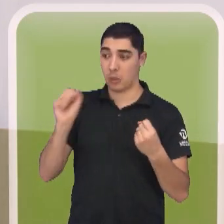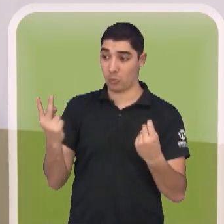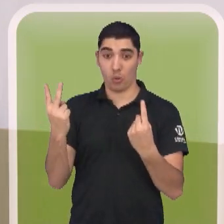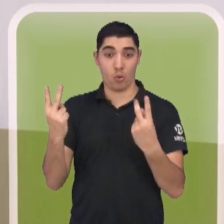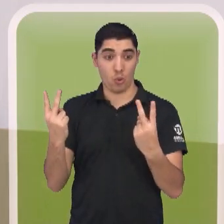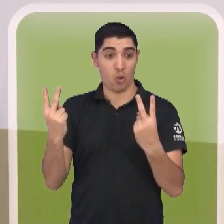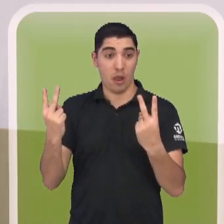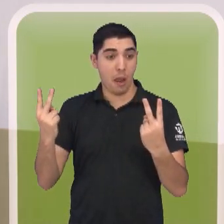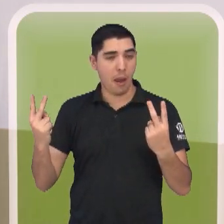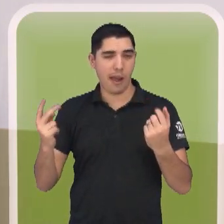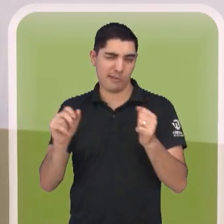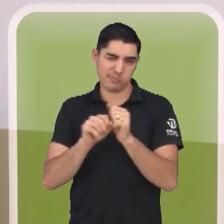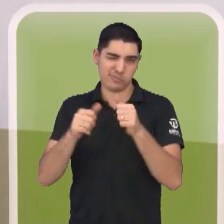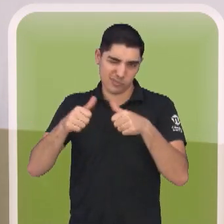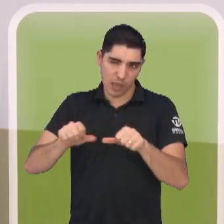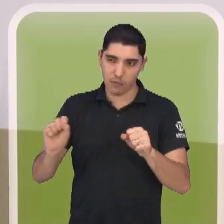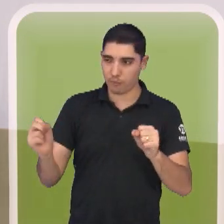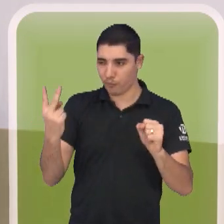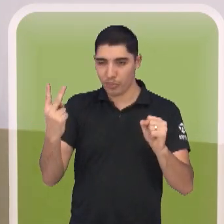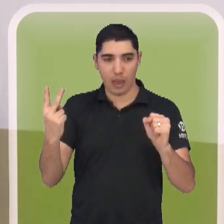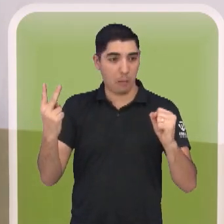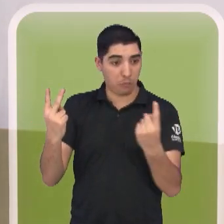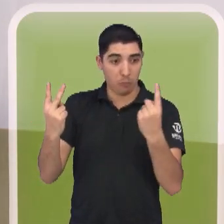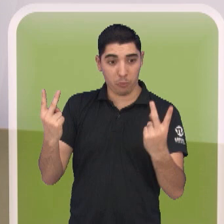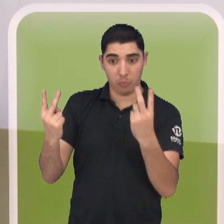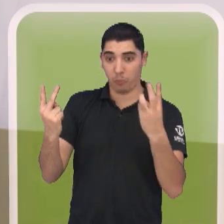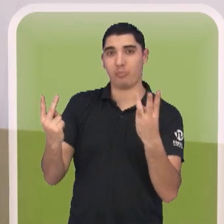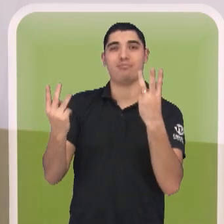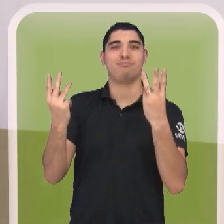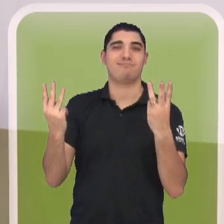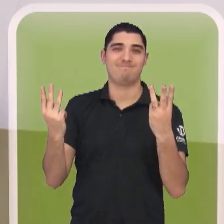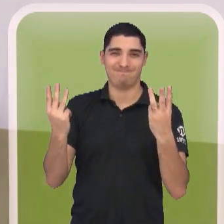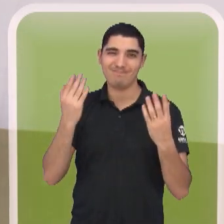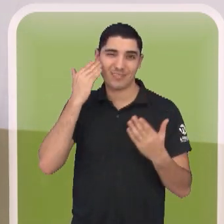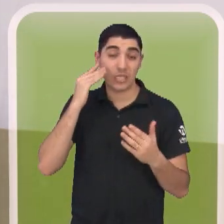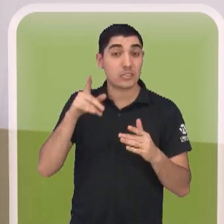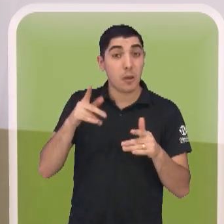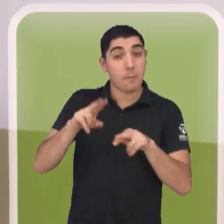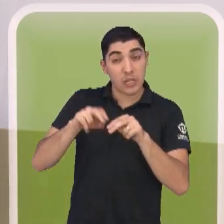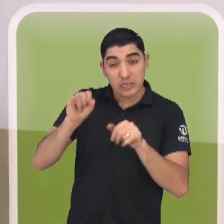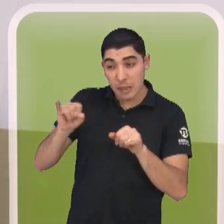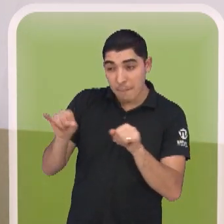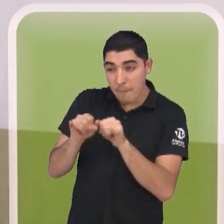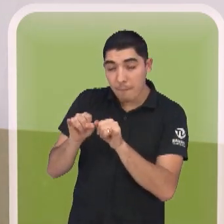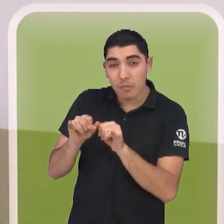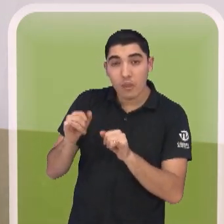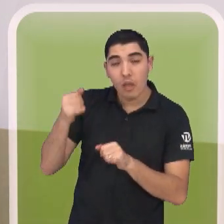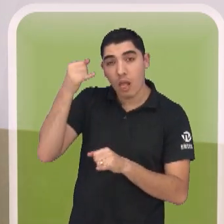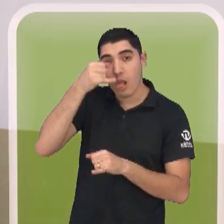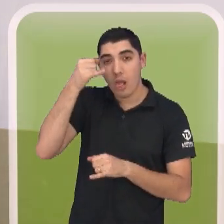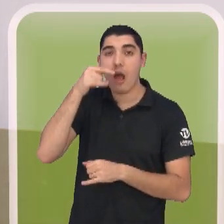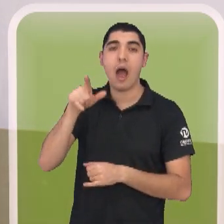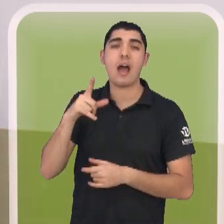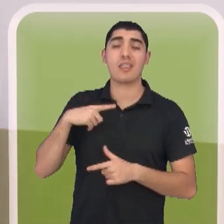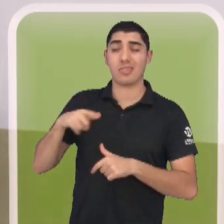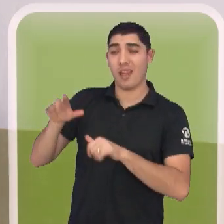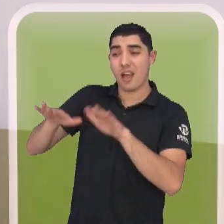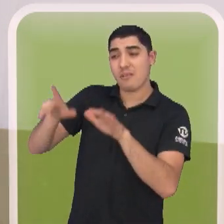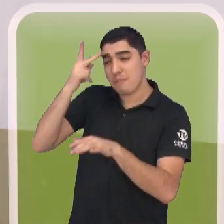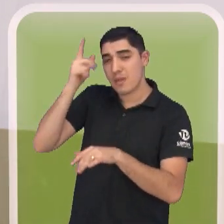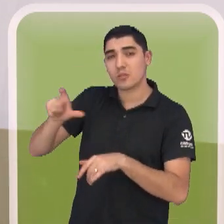tá segurando os brutos finais acaba às vezes não errinho numa distração pequena por tá muito cansado né No final da partida